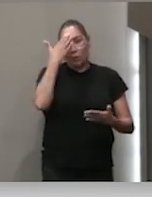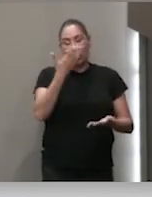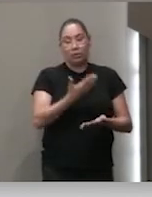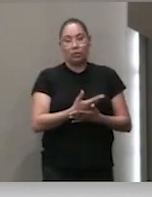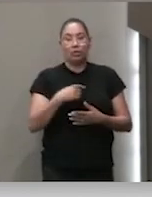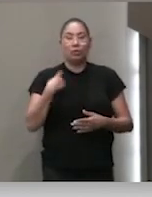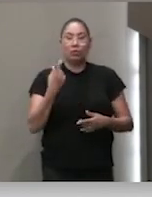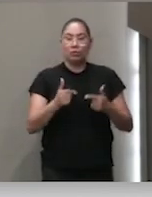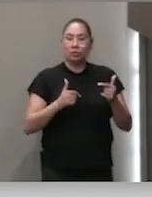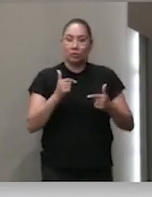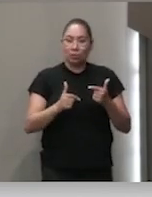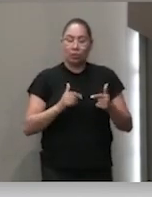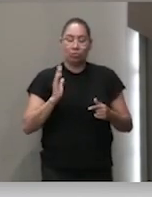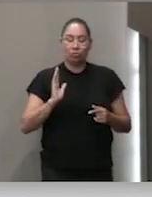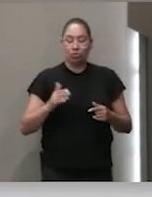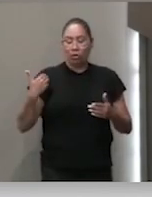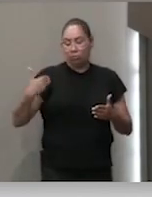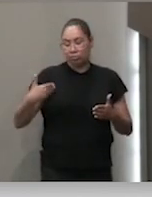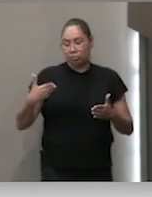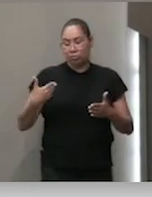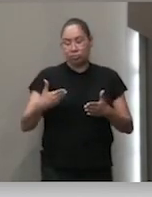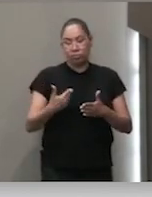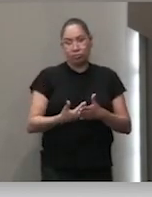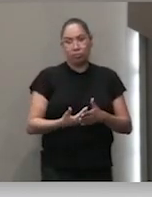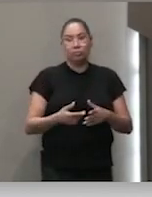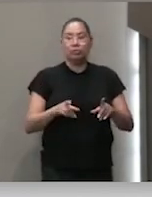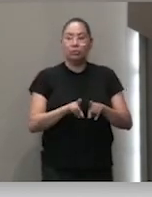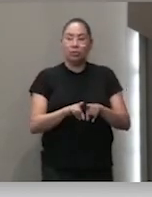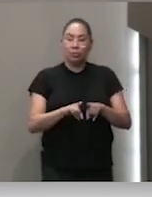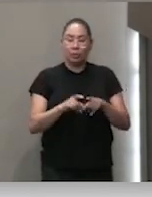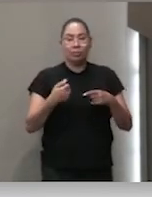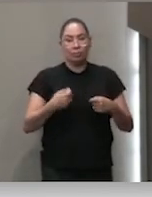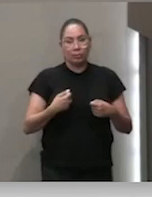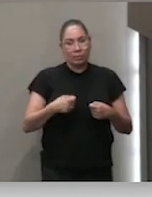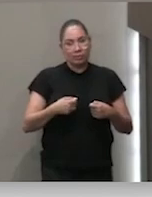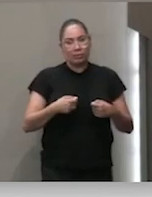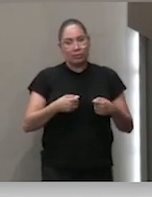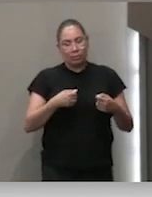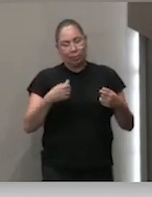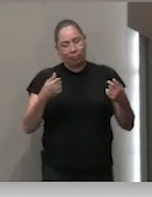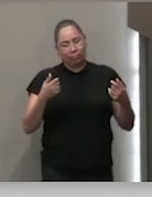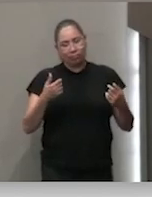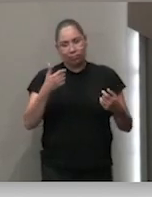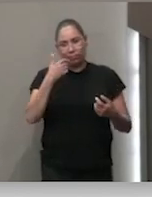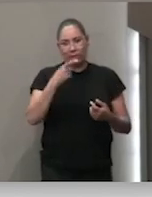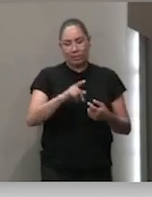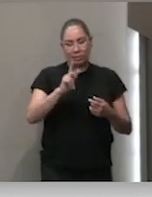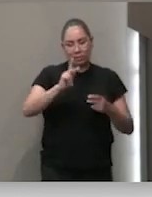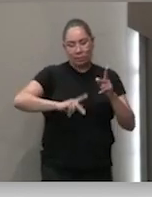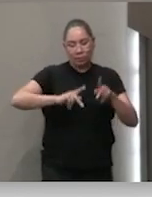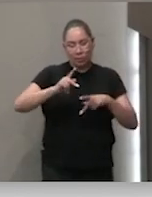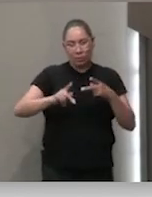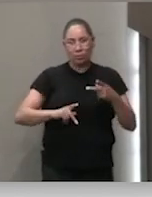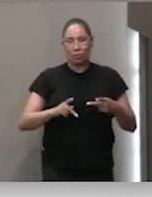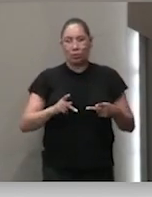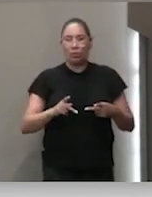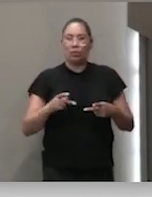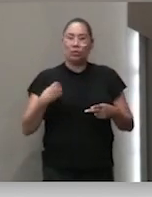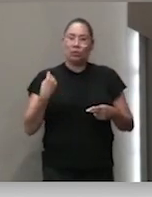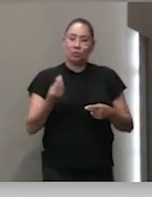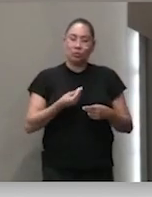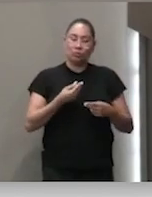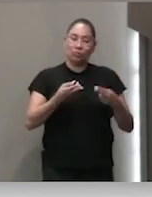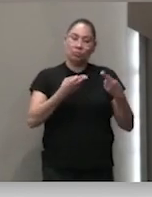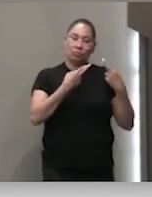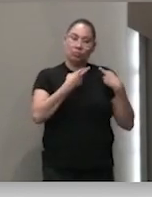foi desenvolvido. Então a gente também tem que fazer esse reconhecimento para essas pessoas, né, que nos colocaram, né,